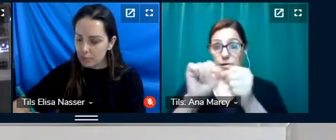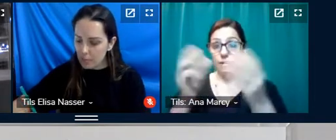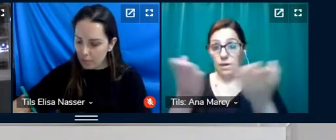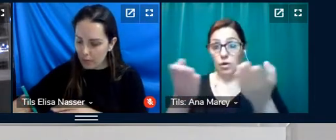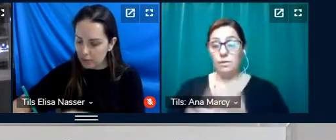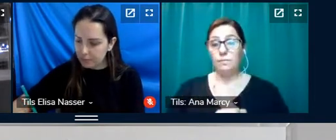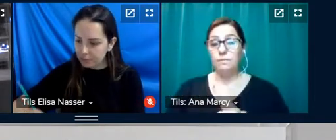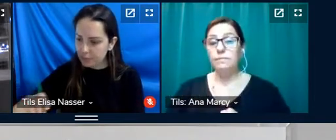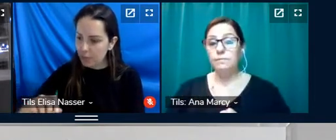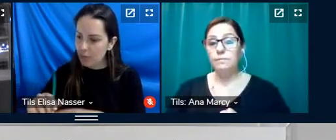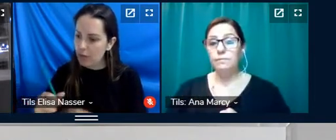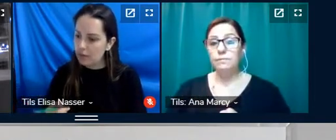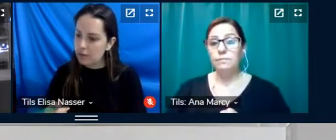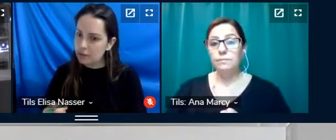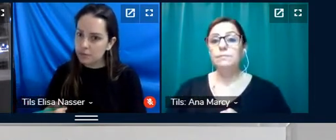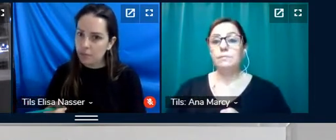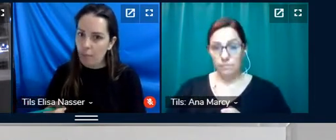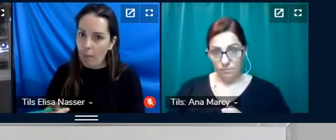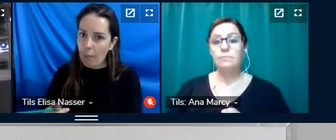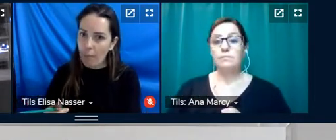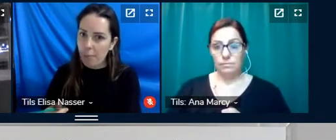Vou deixar para vocês essa, tá?